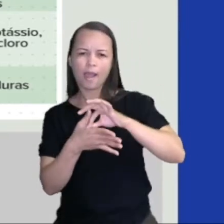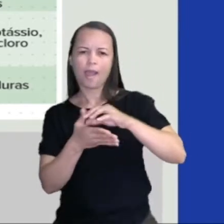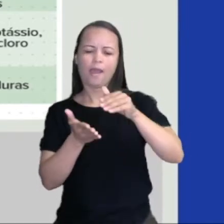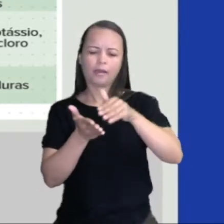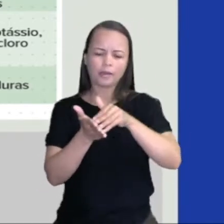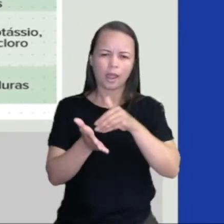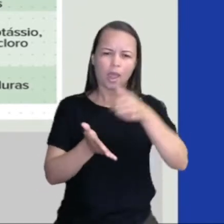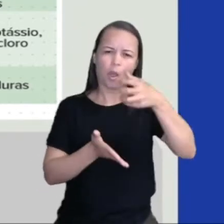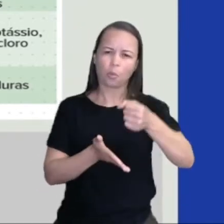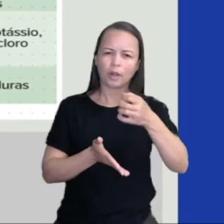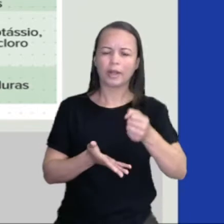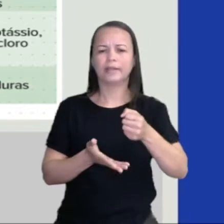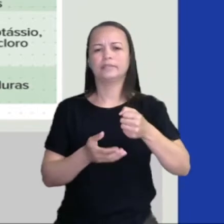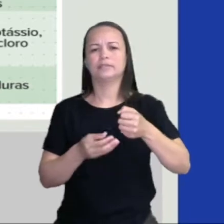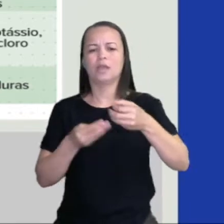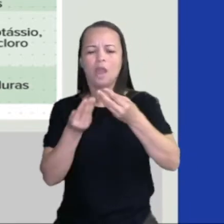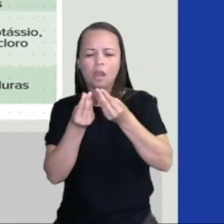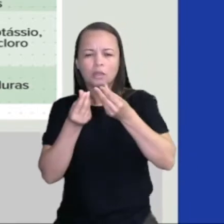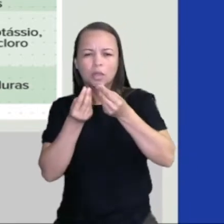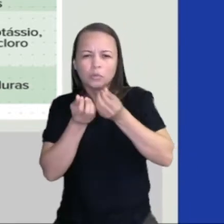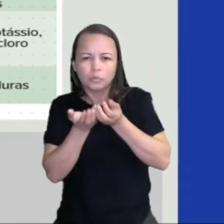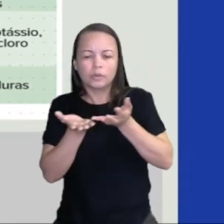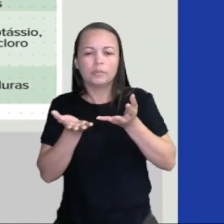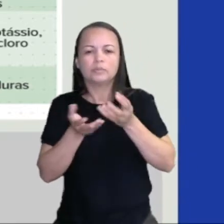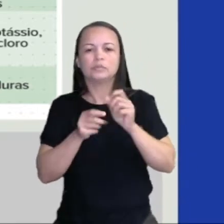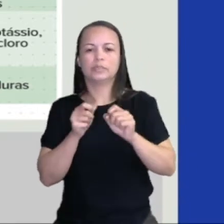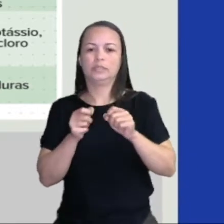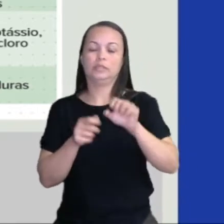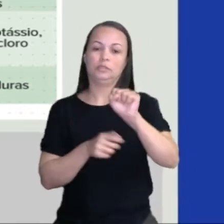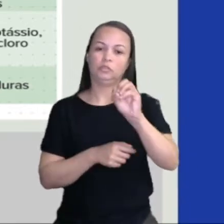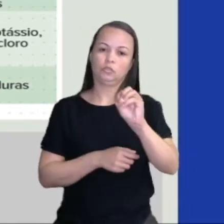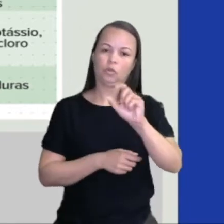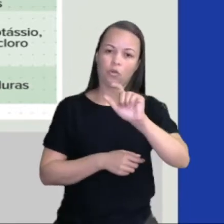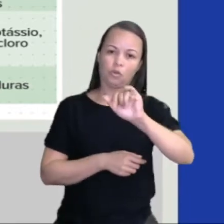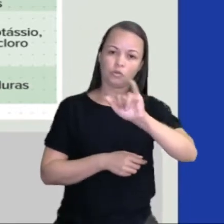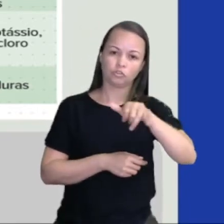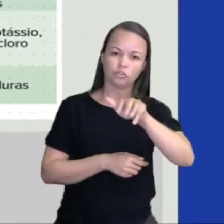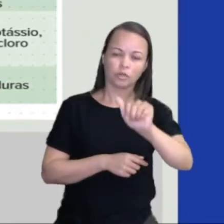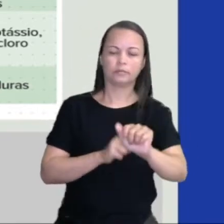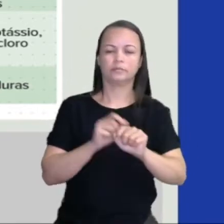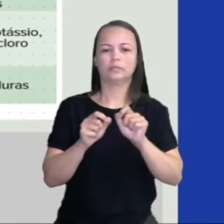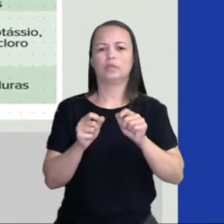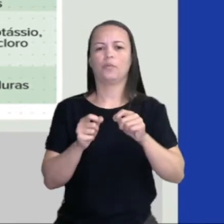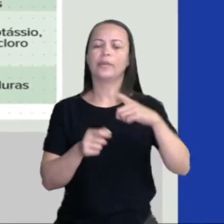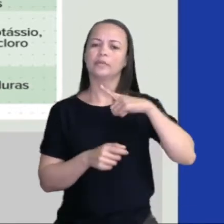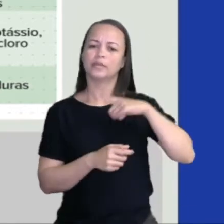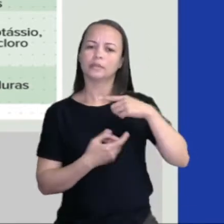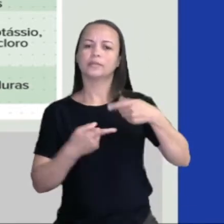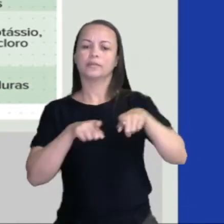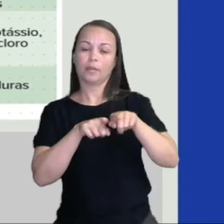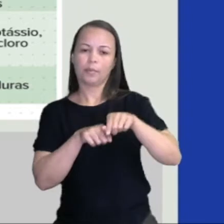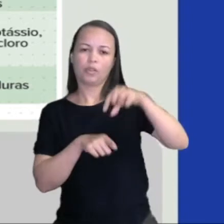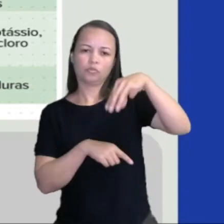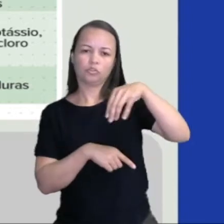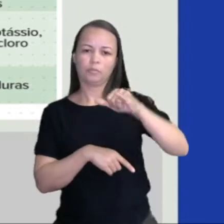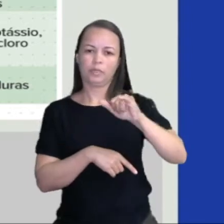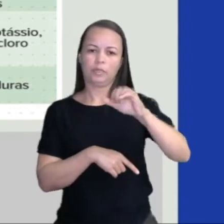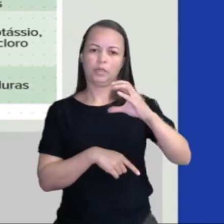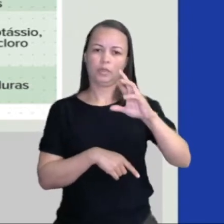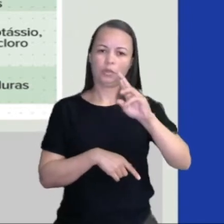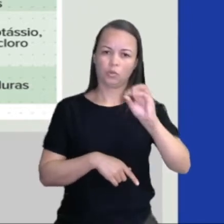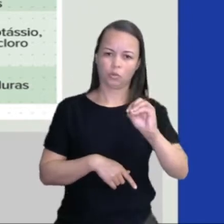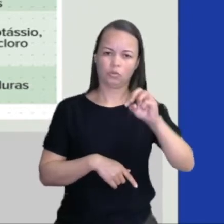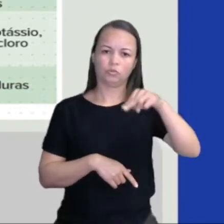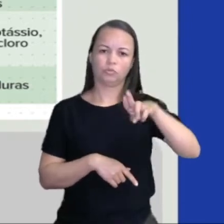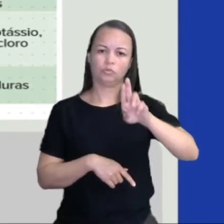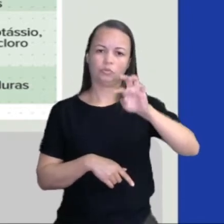derivados, amendoim e soja, e muitos outros alimentos. E a gente teria aqui, no caso, exemplos também dos micronutrientes, que a gente não pode deixar também de